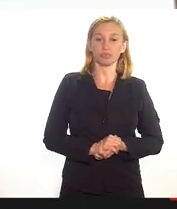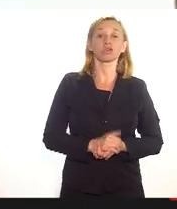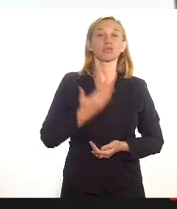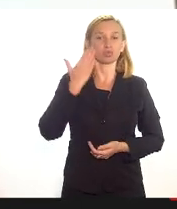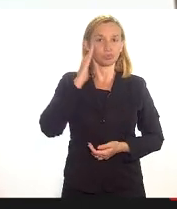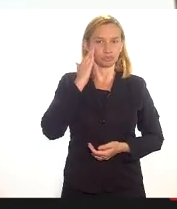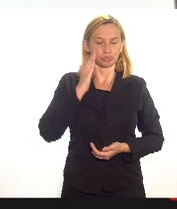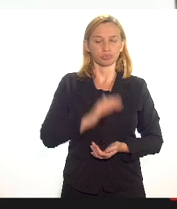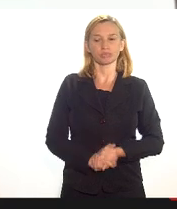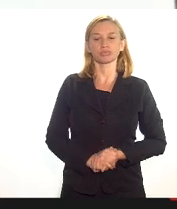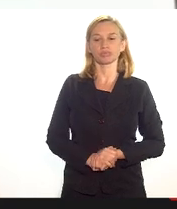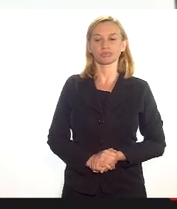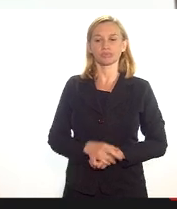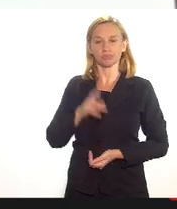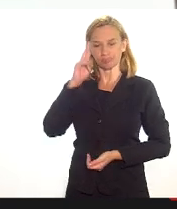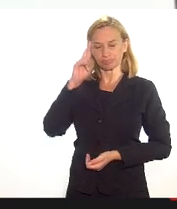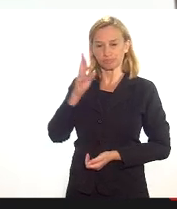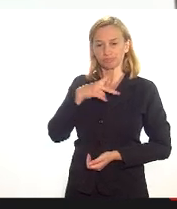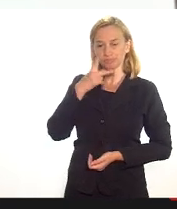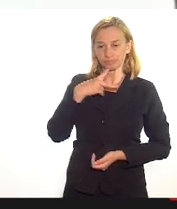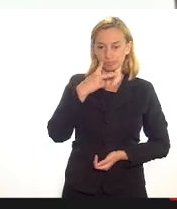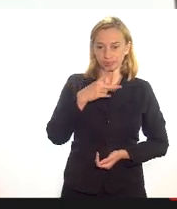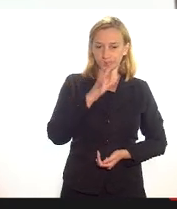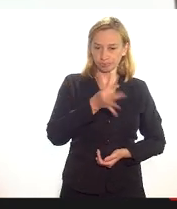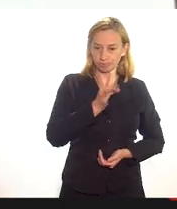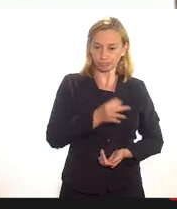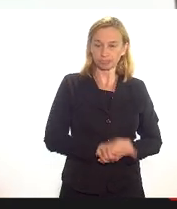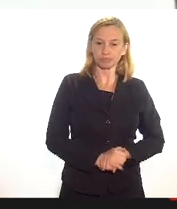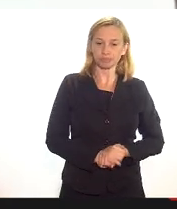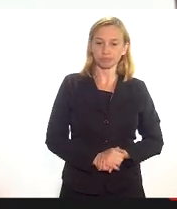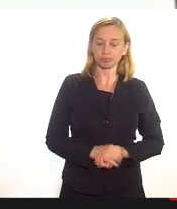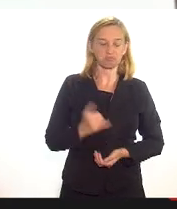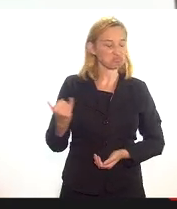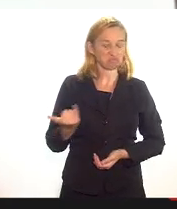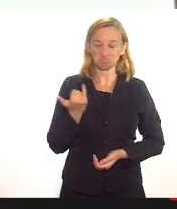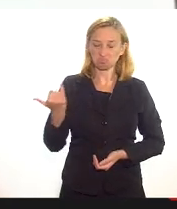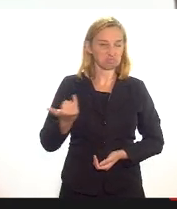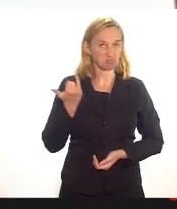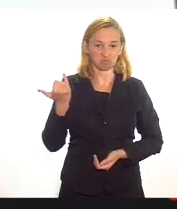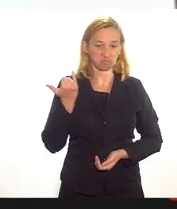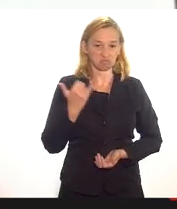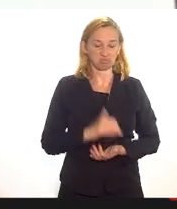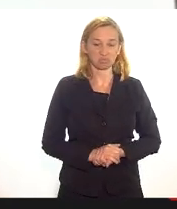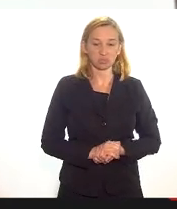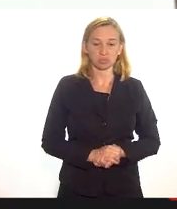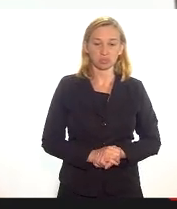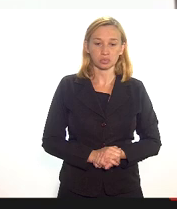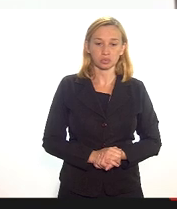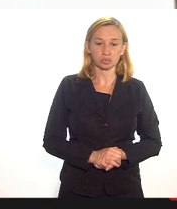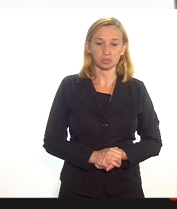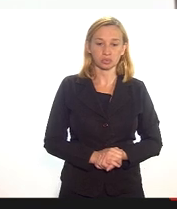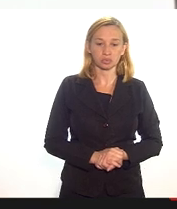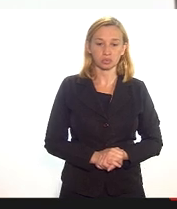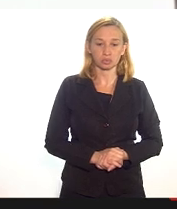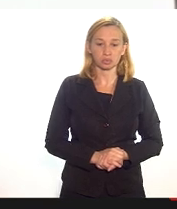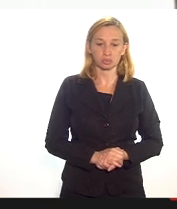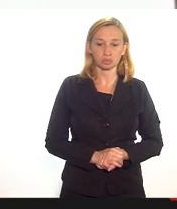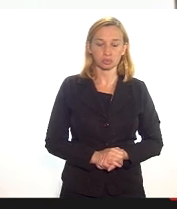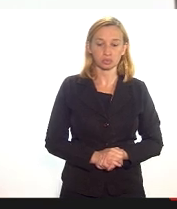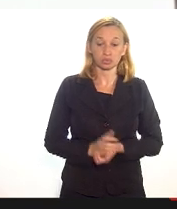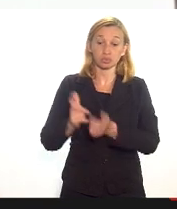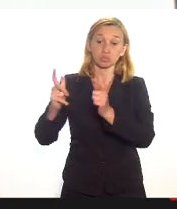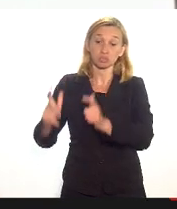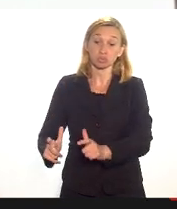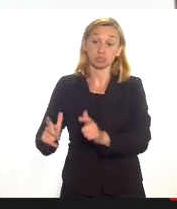Entendi. O que o senhor está me dizendo concretamente é que não importa a posição